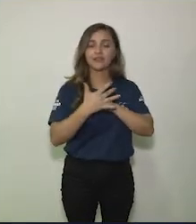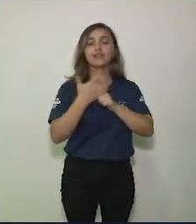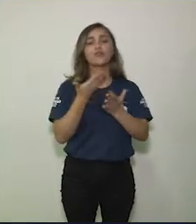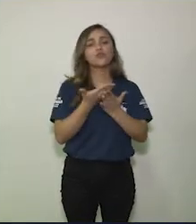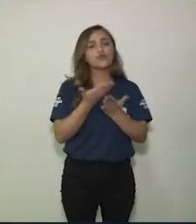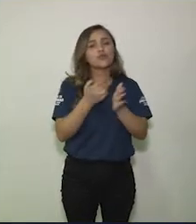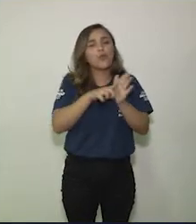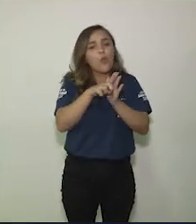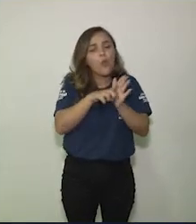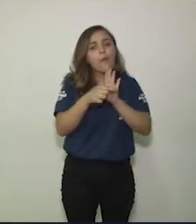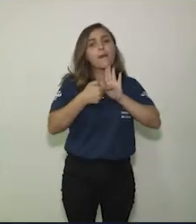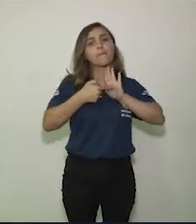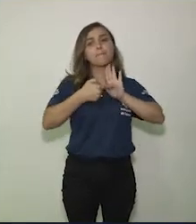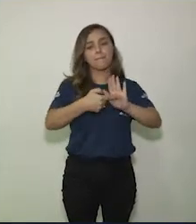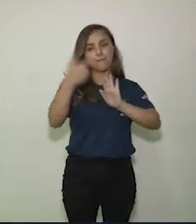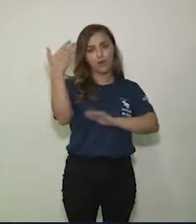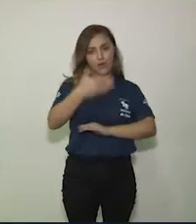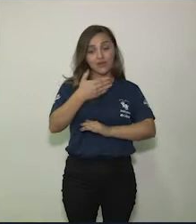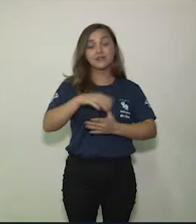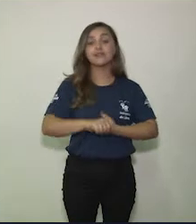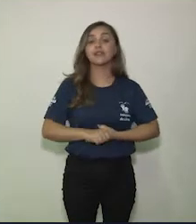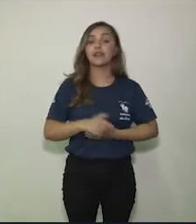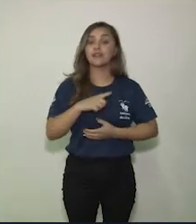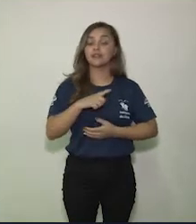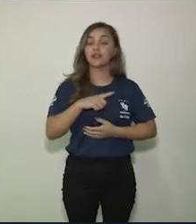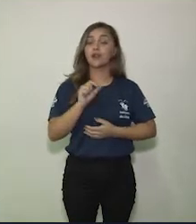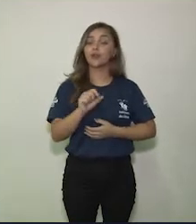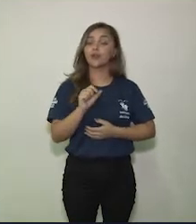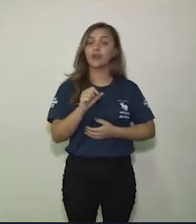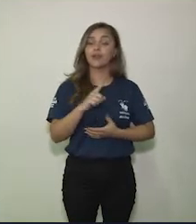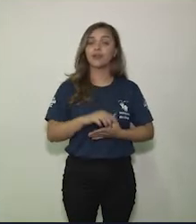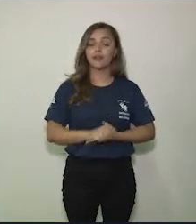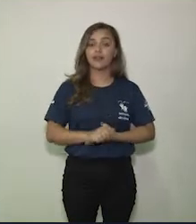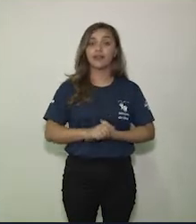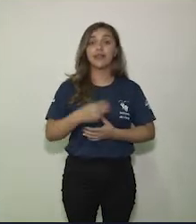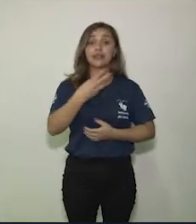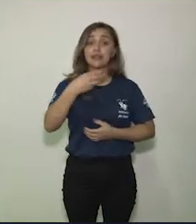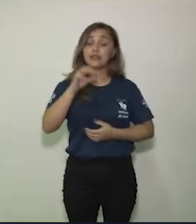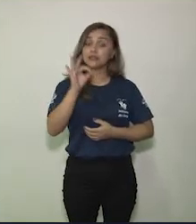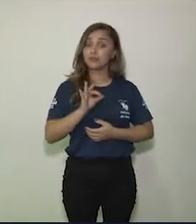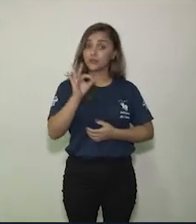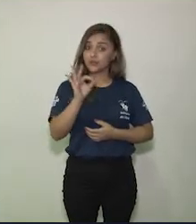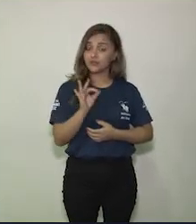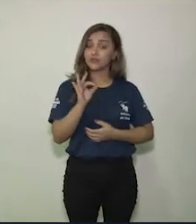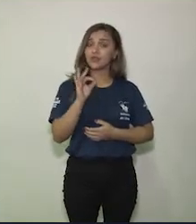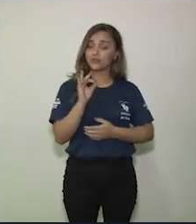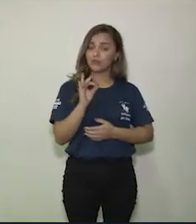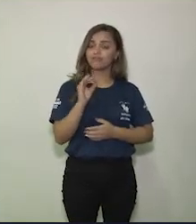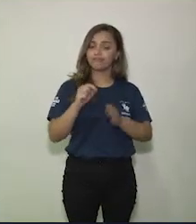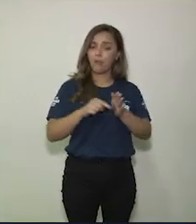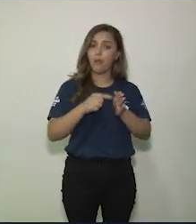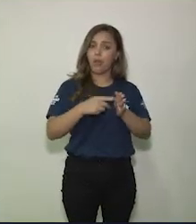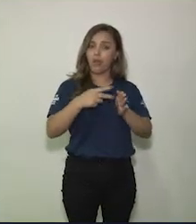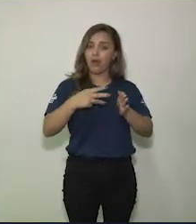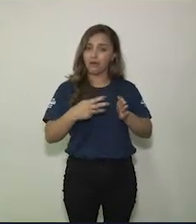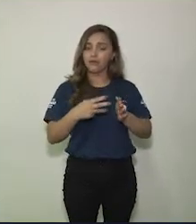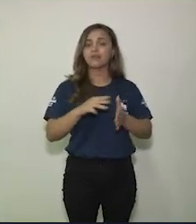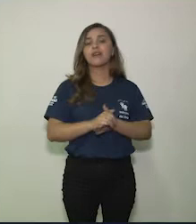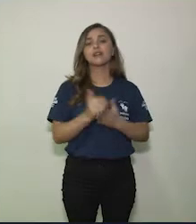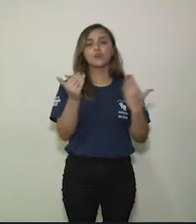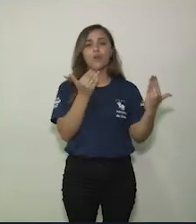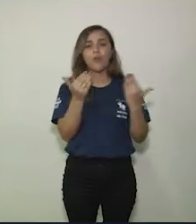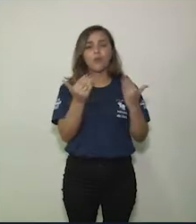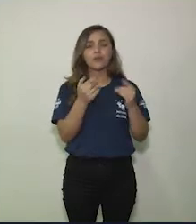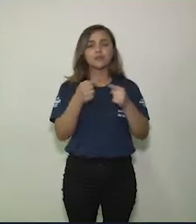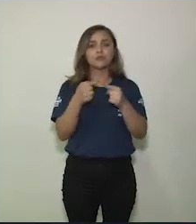A prevalência da classe C tem um aumento aproximado de 30% das fases, comparando